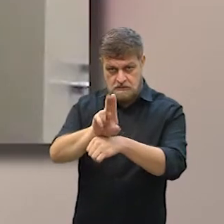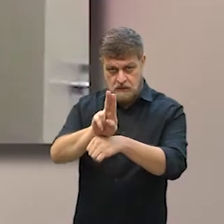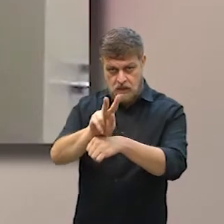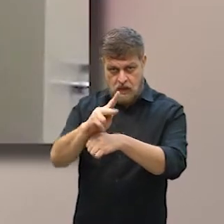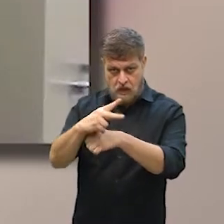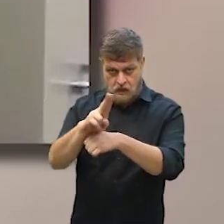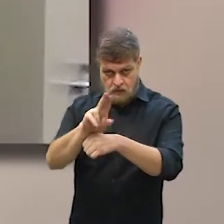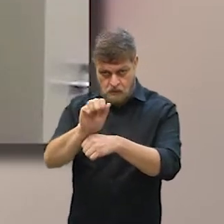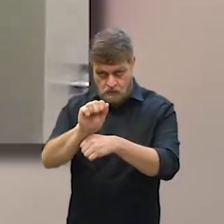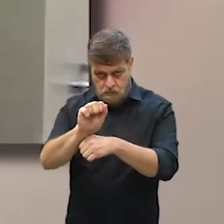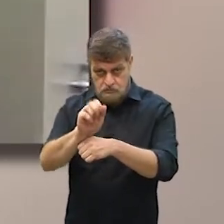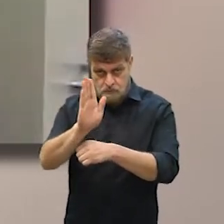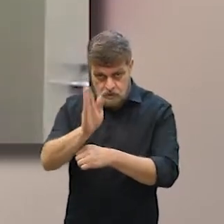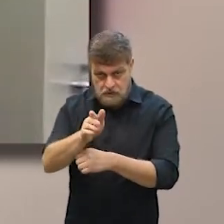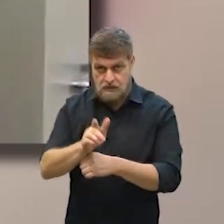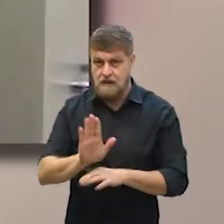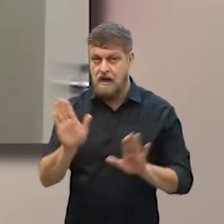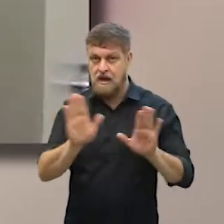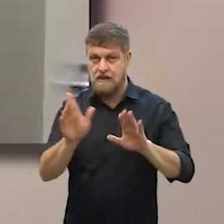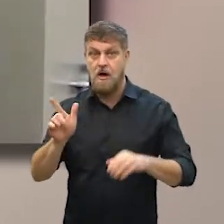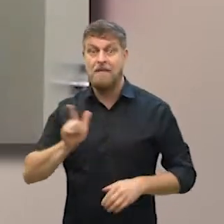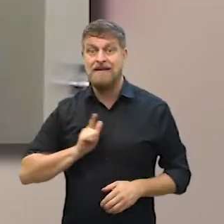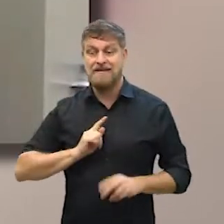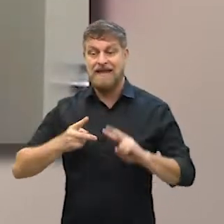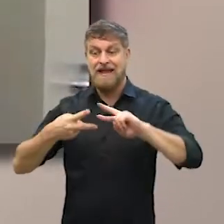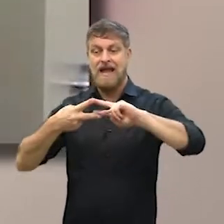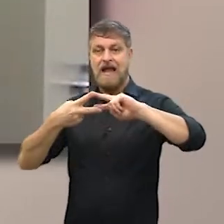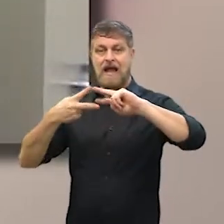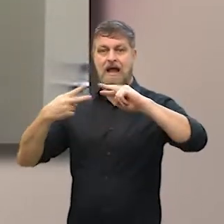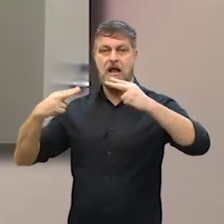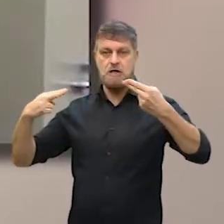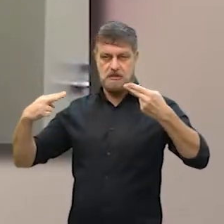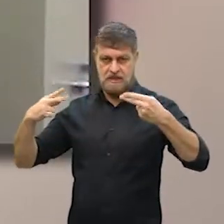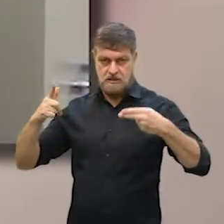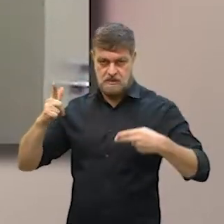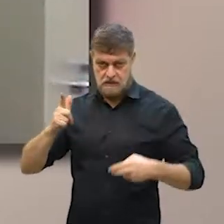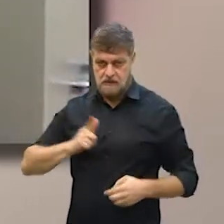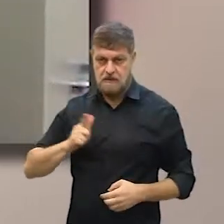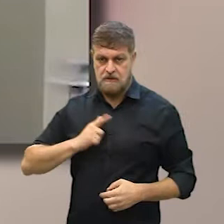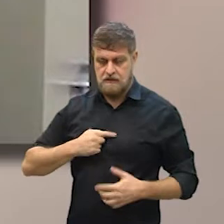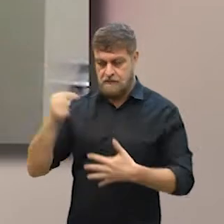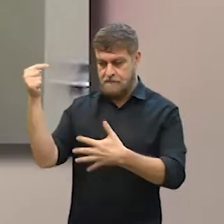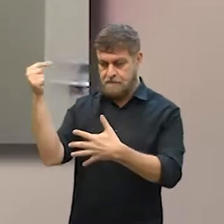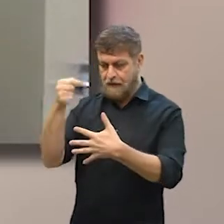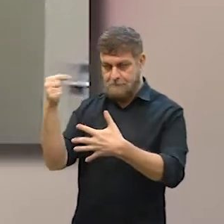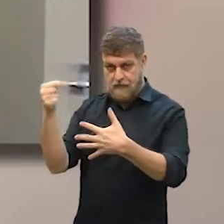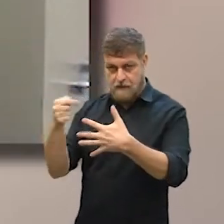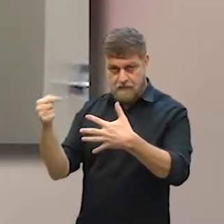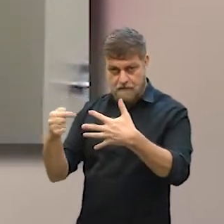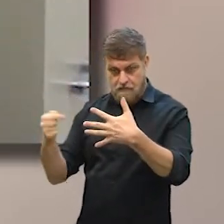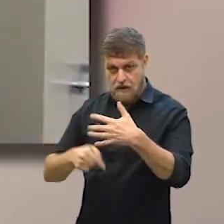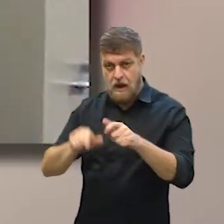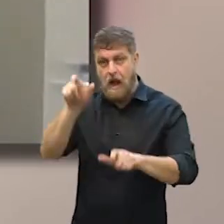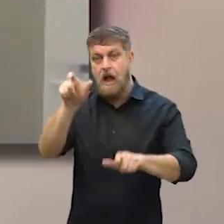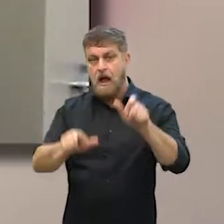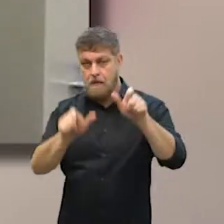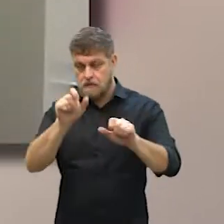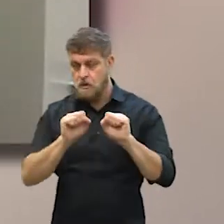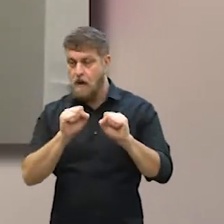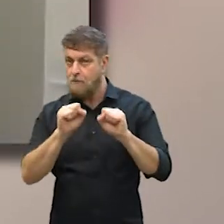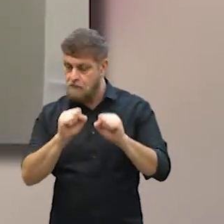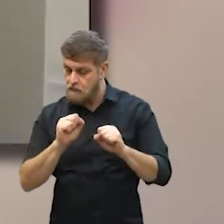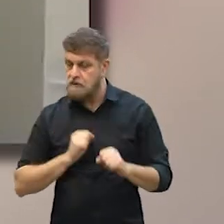as não nascem com o Mas tem uma tendência genética não existe a fatores genéticos que predispõem a